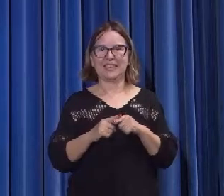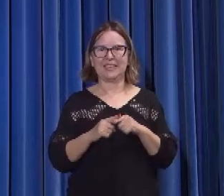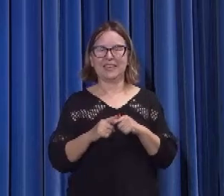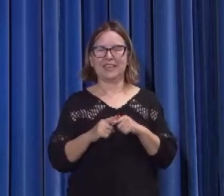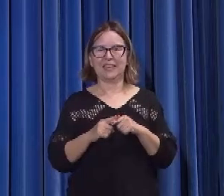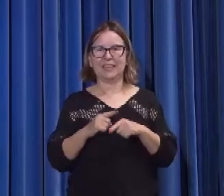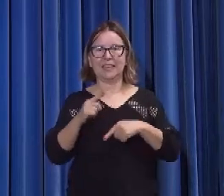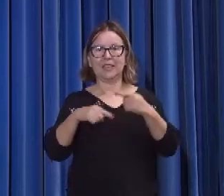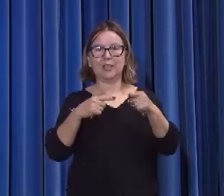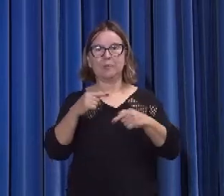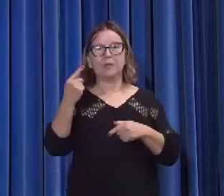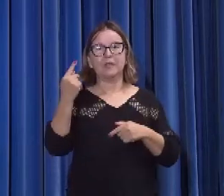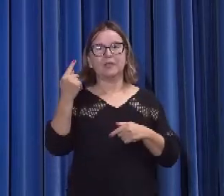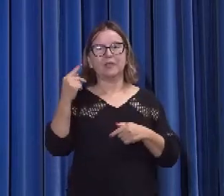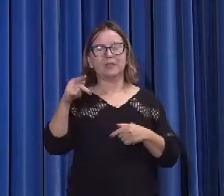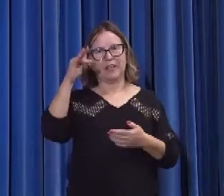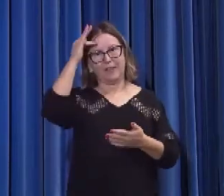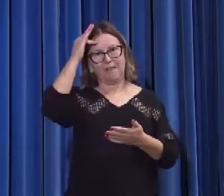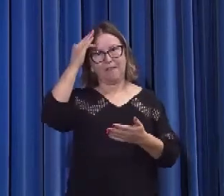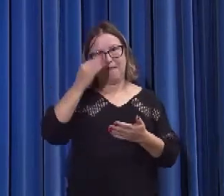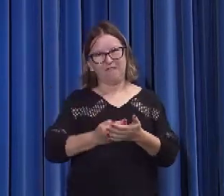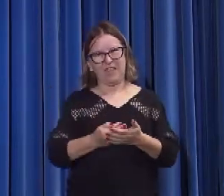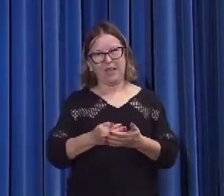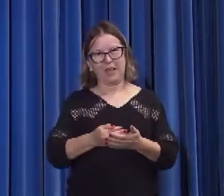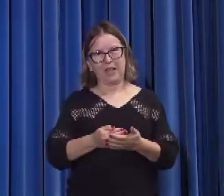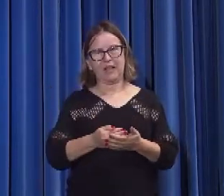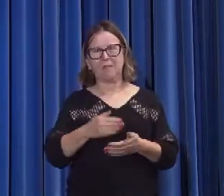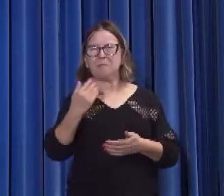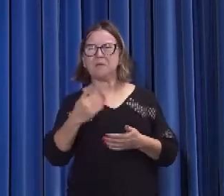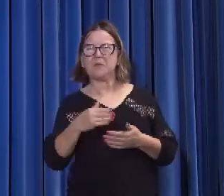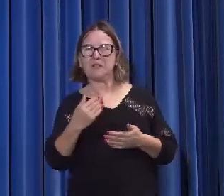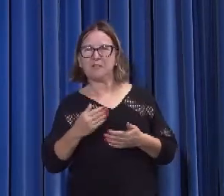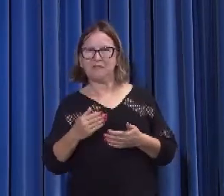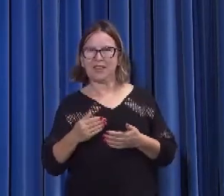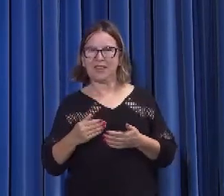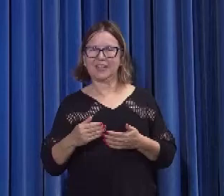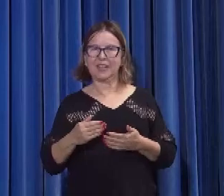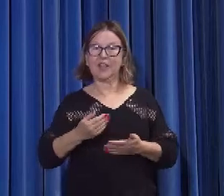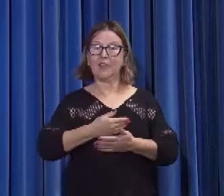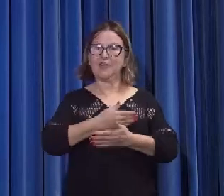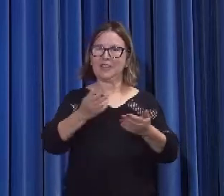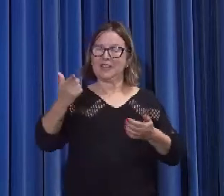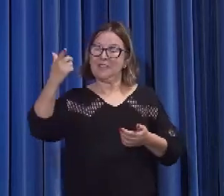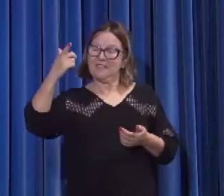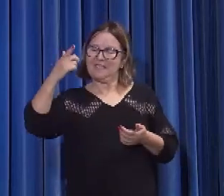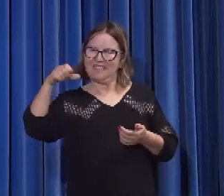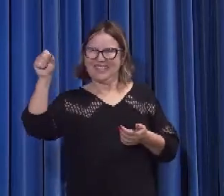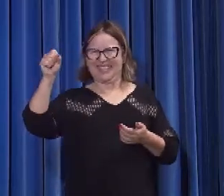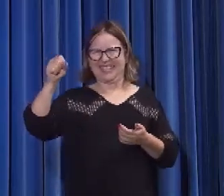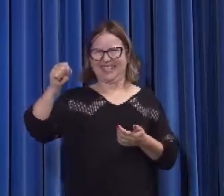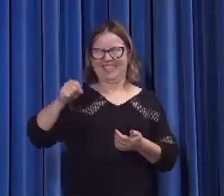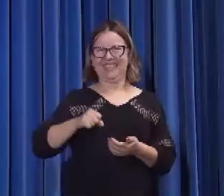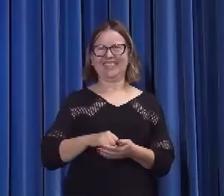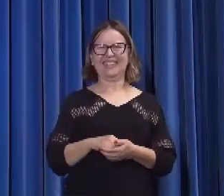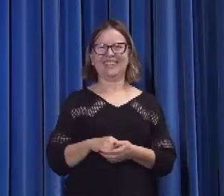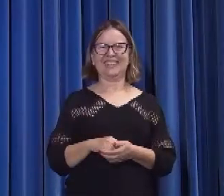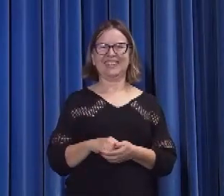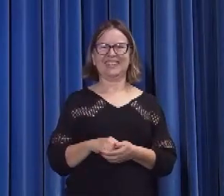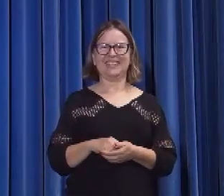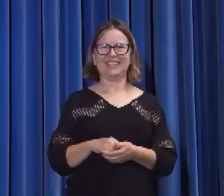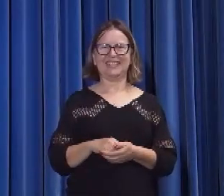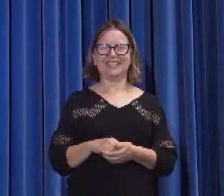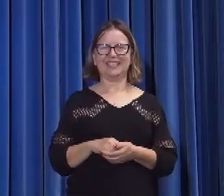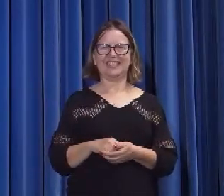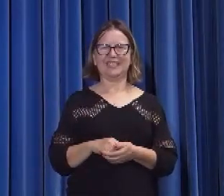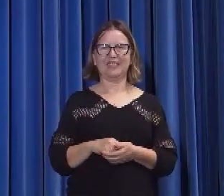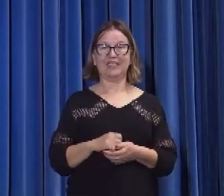provada, a perseverança tem oportunidade de crescer. Quando a sua fé é provada, é o que está escrito